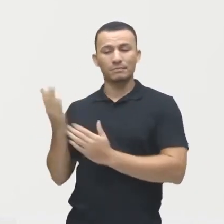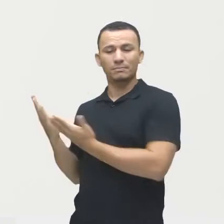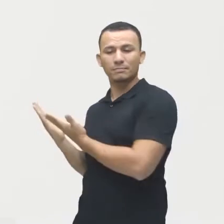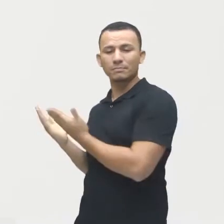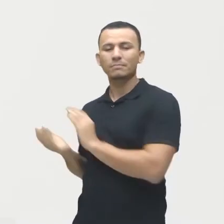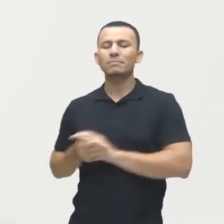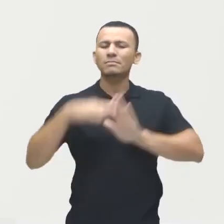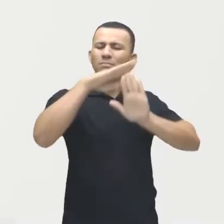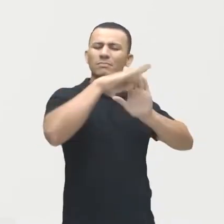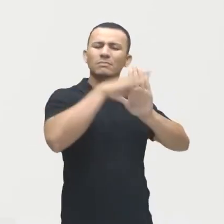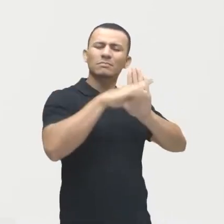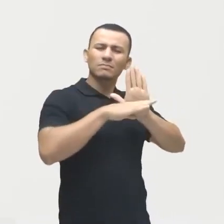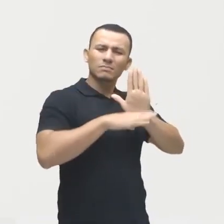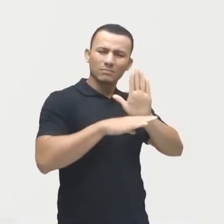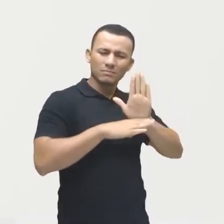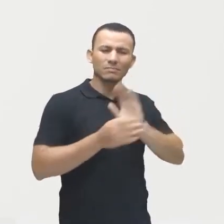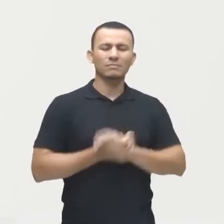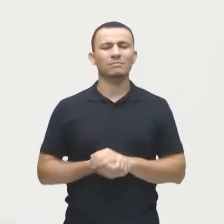Emissor.